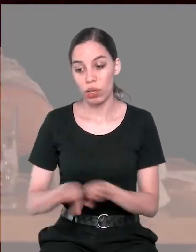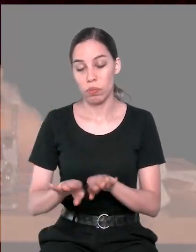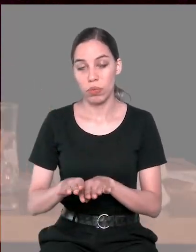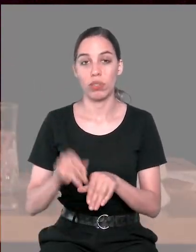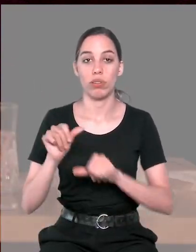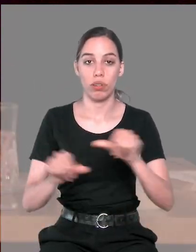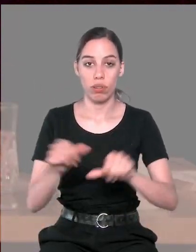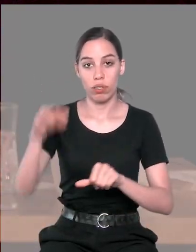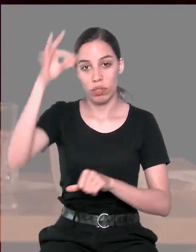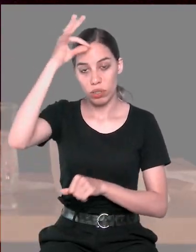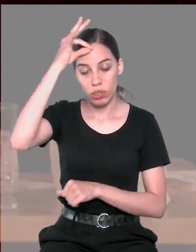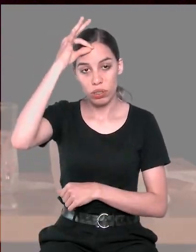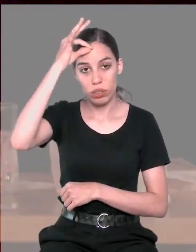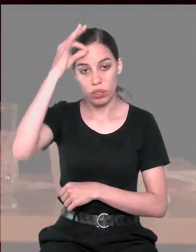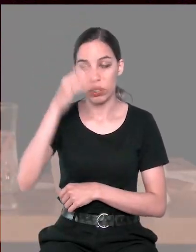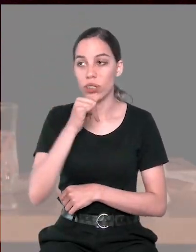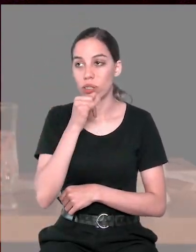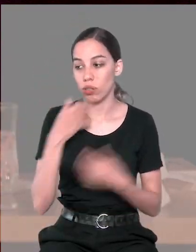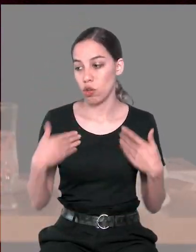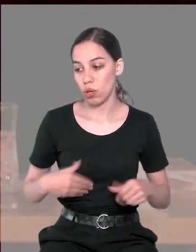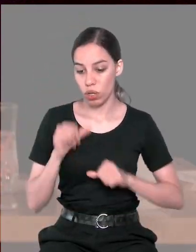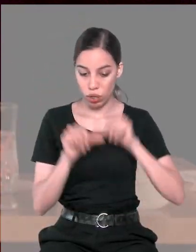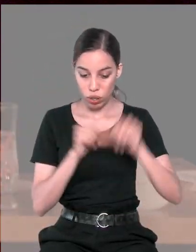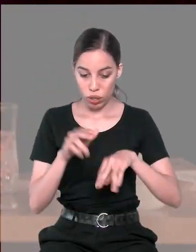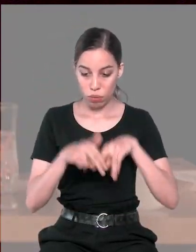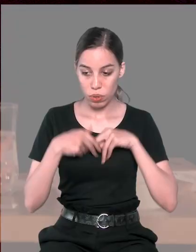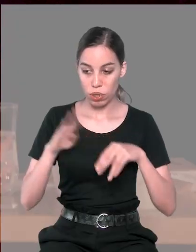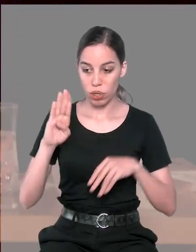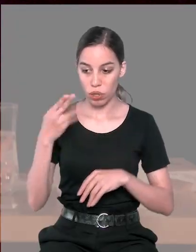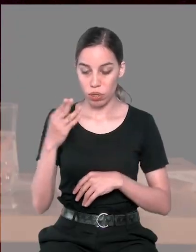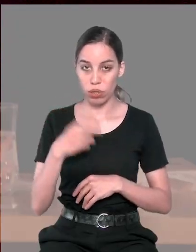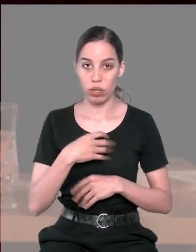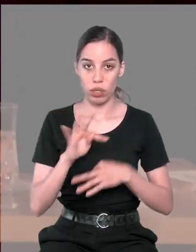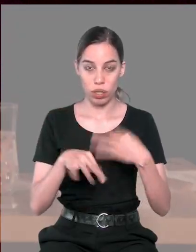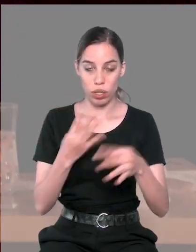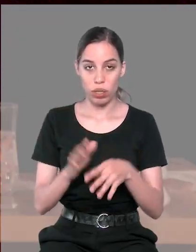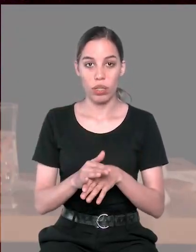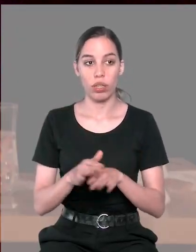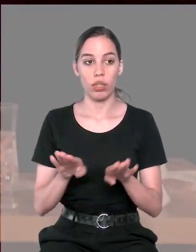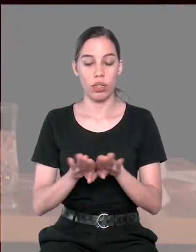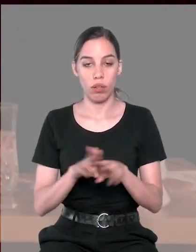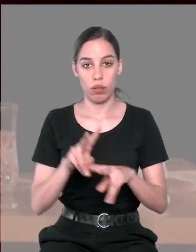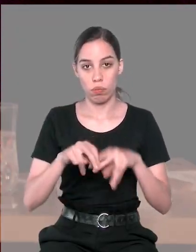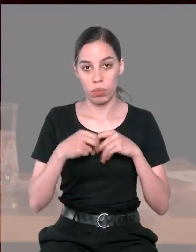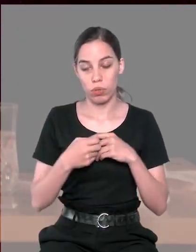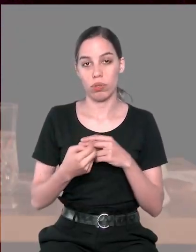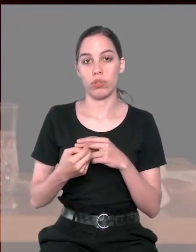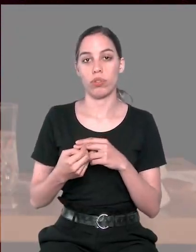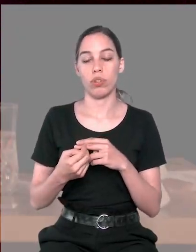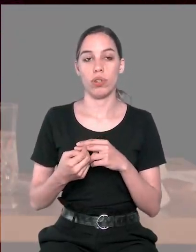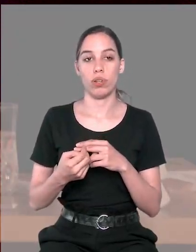assim, traduzindo corpo, espírito, mundo em biotecnologia, algoritmos e antropoceno, é isso que o